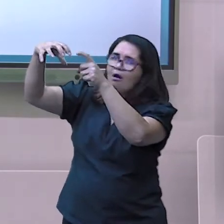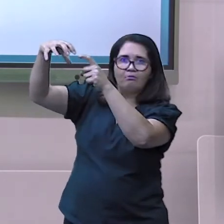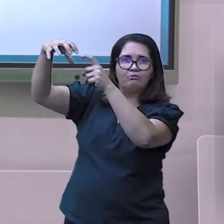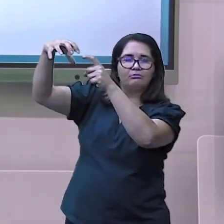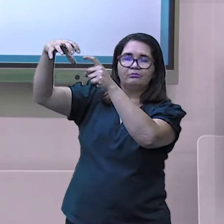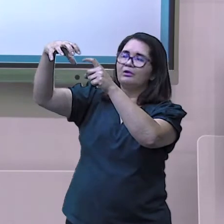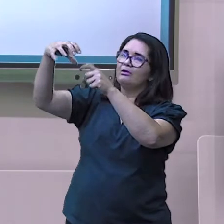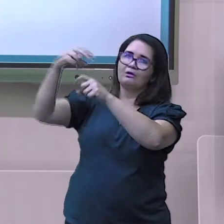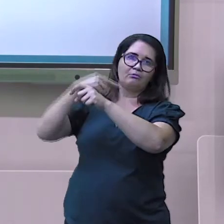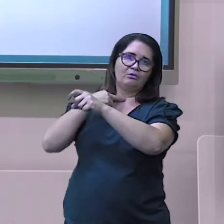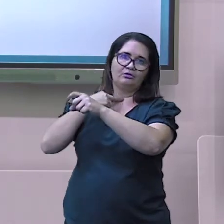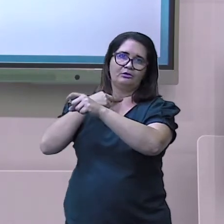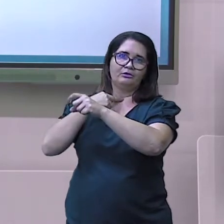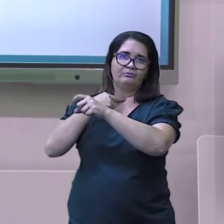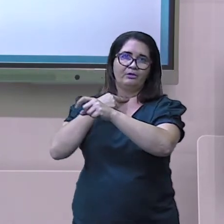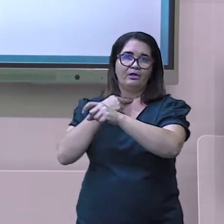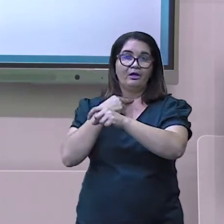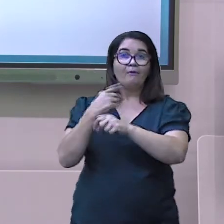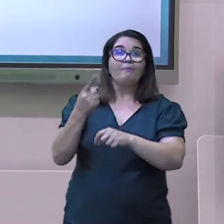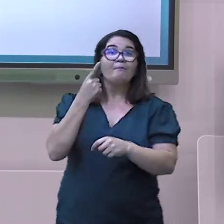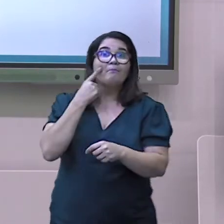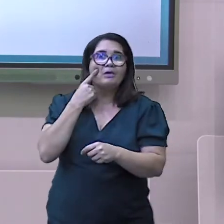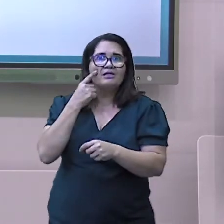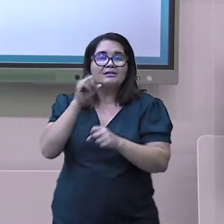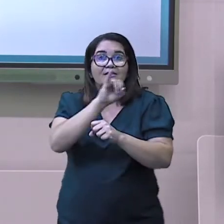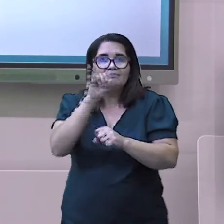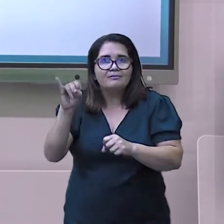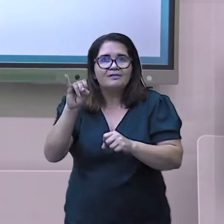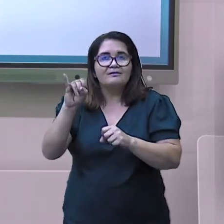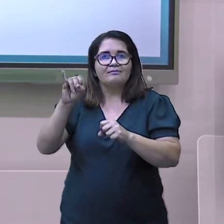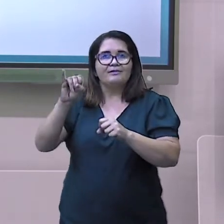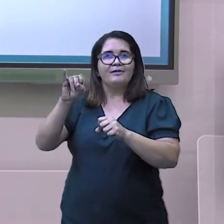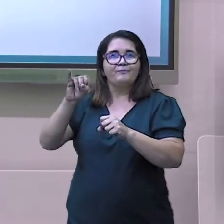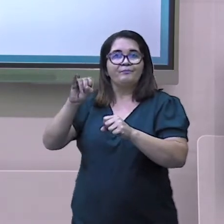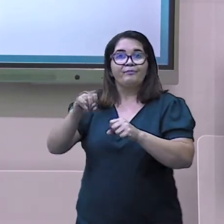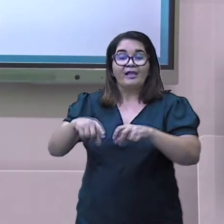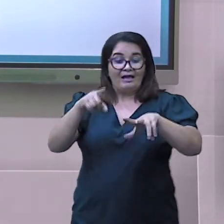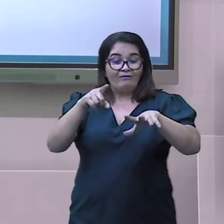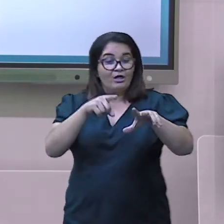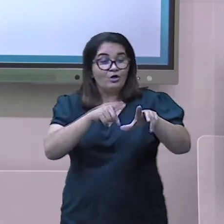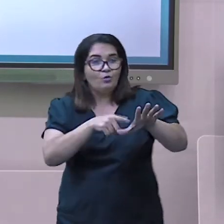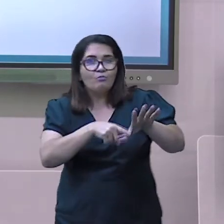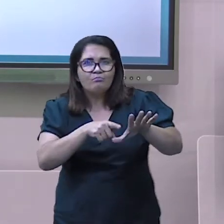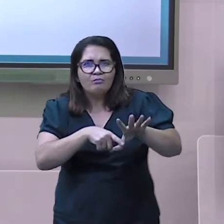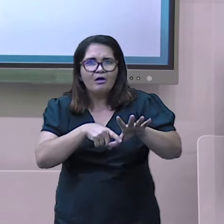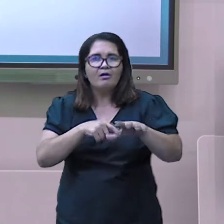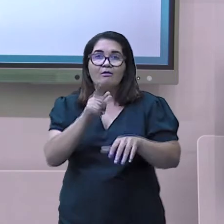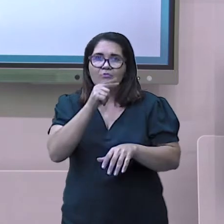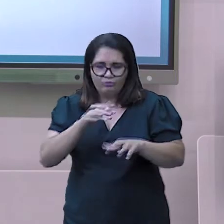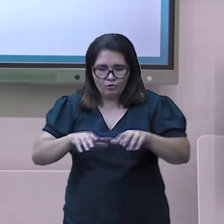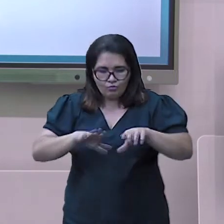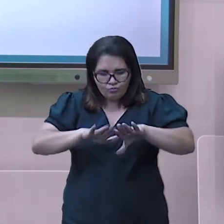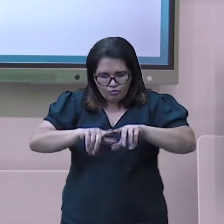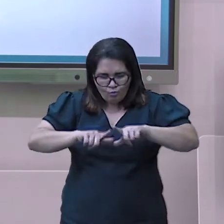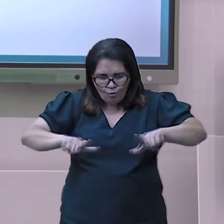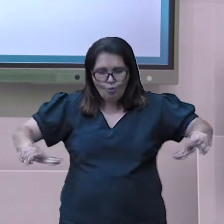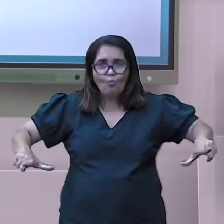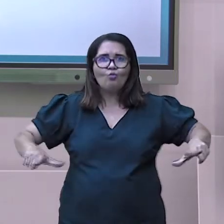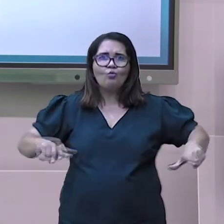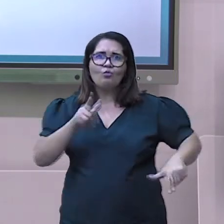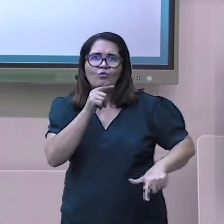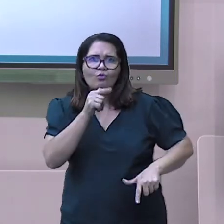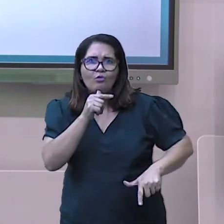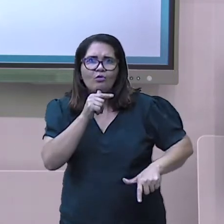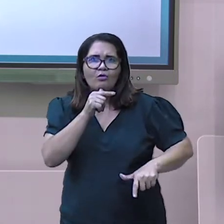molhado, descalço, e vai mudar ali a fase. Então, você pode levar um choque com a descarga elétrica tão alta